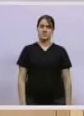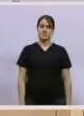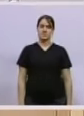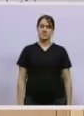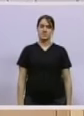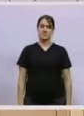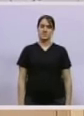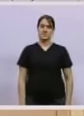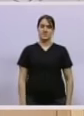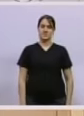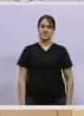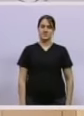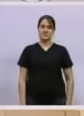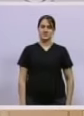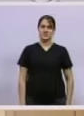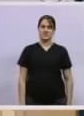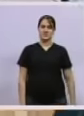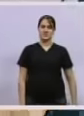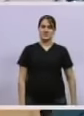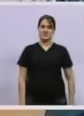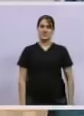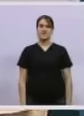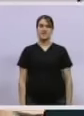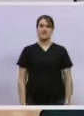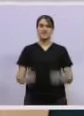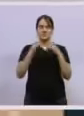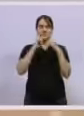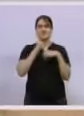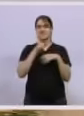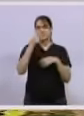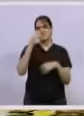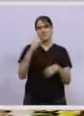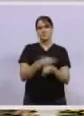sei mais o que, pênalti. Nada, não aguentamos mais nada.